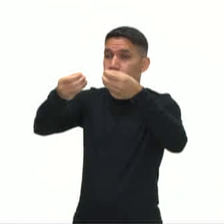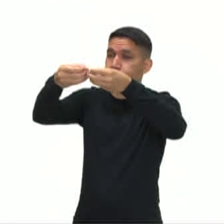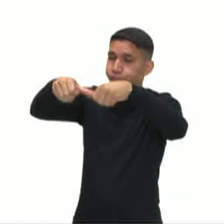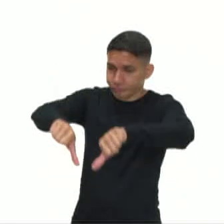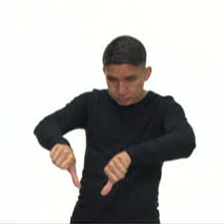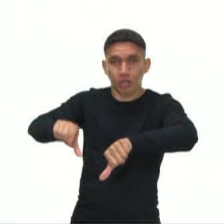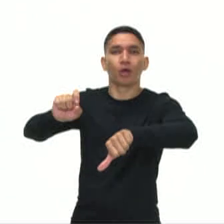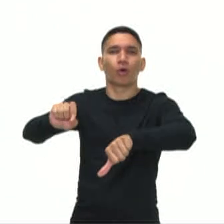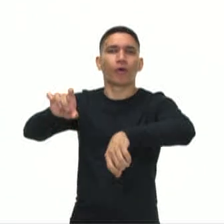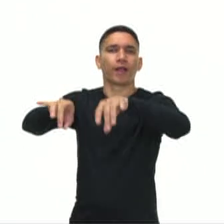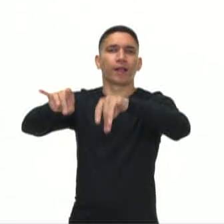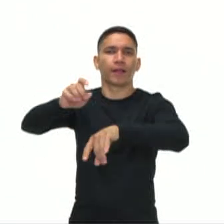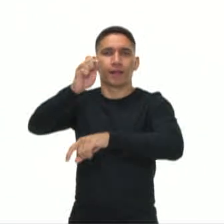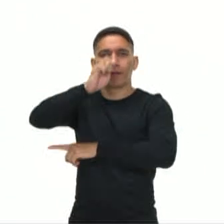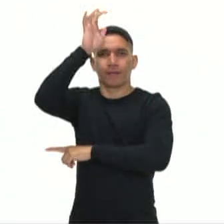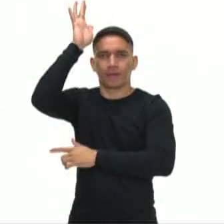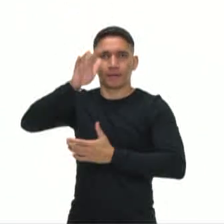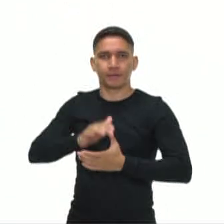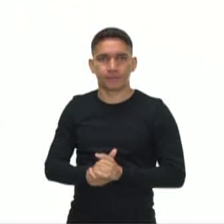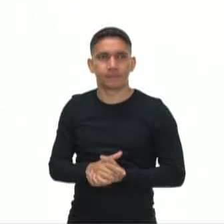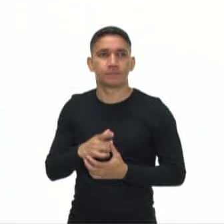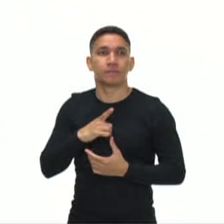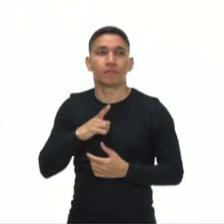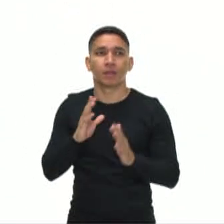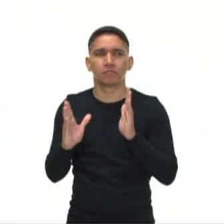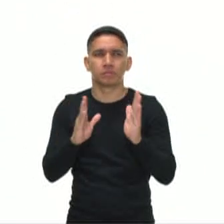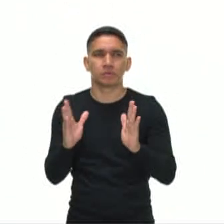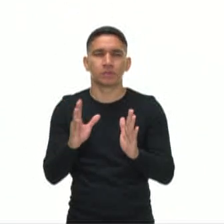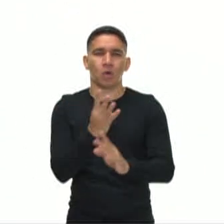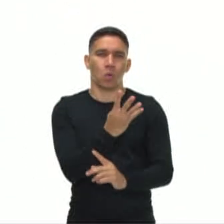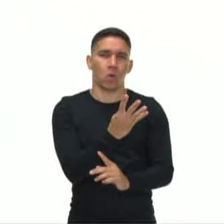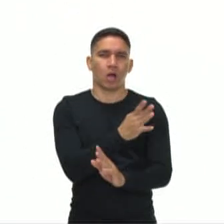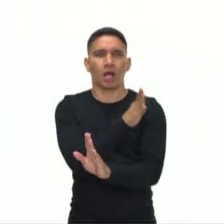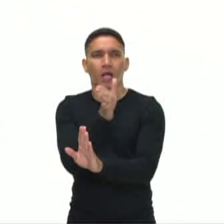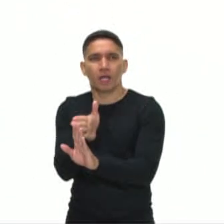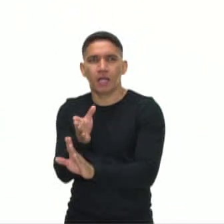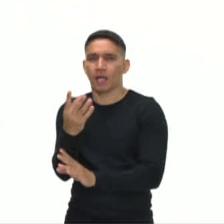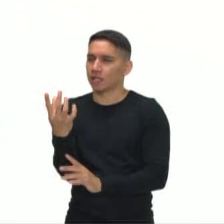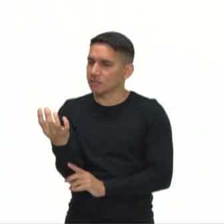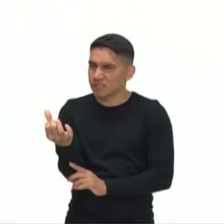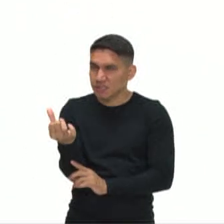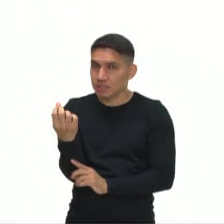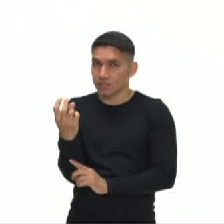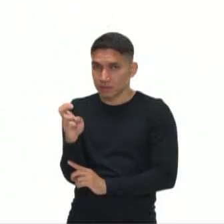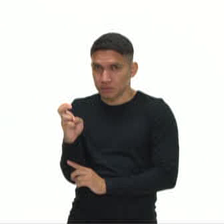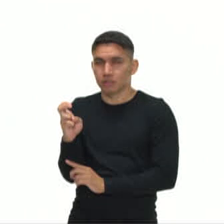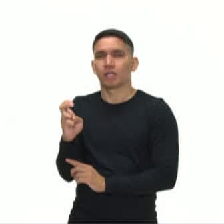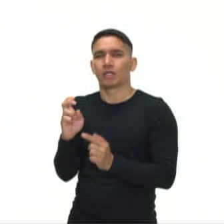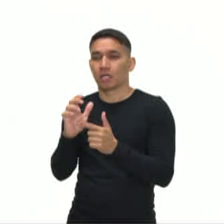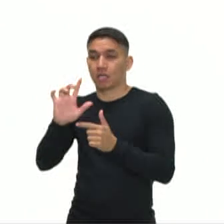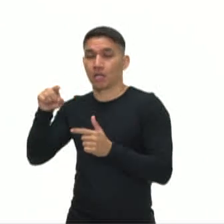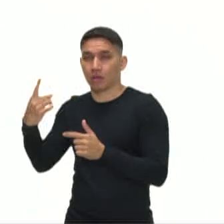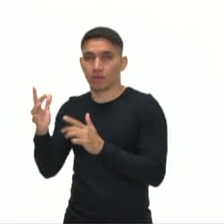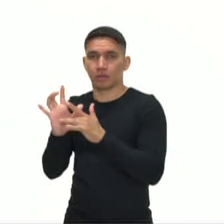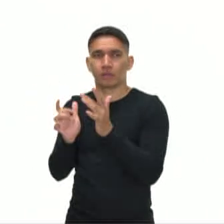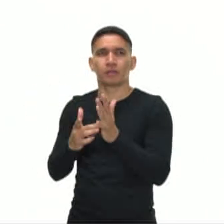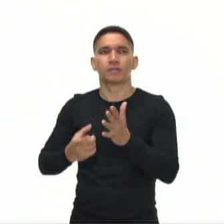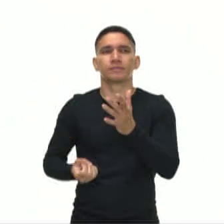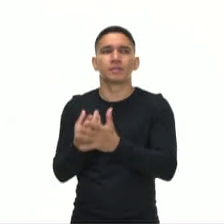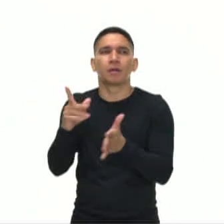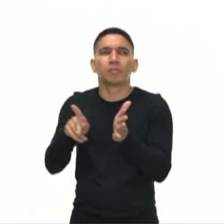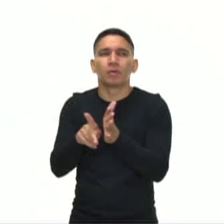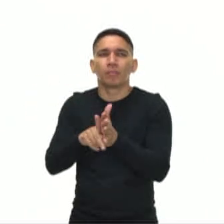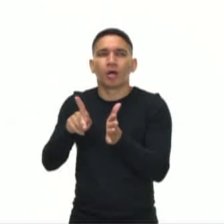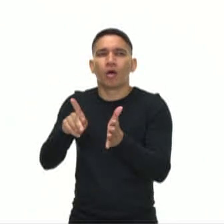Então nós temos a figura de Sêneca, 4 a 65 depois de Cristo. Ele foi o último grande dramaturgo escrevendo tragédias durante o governo de Nero.